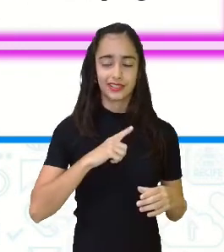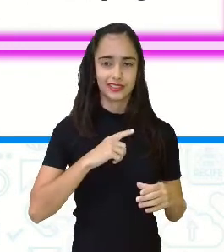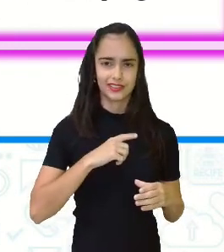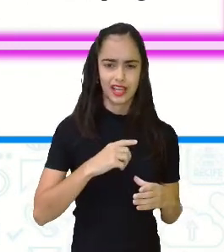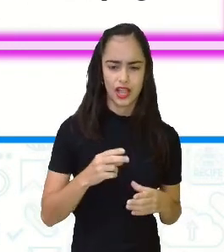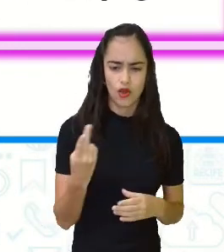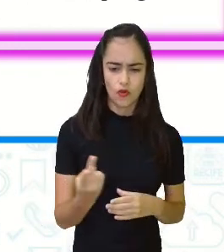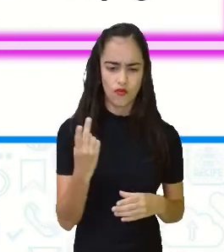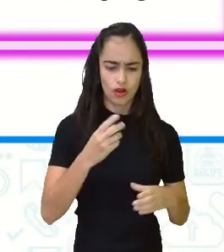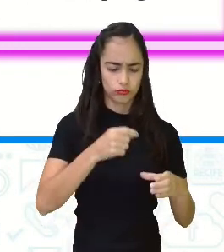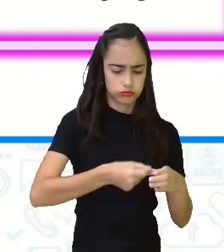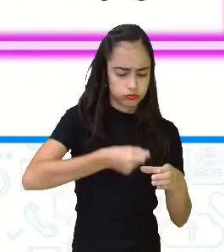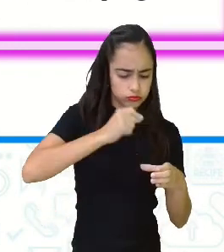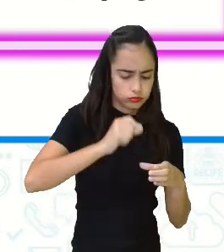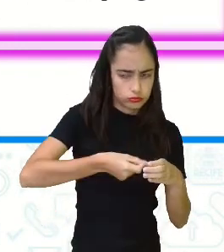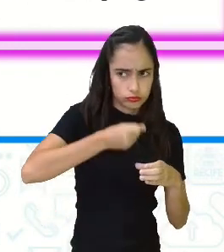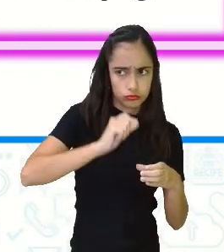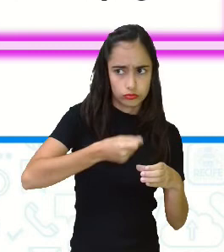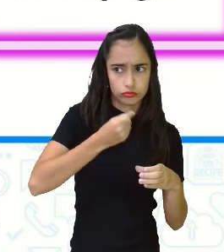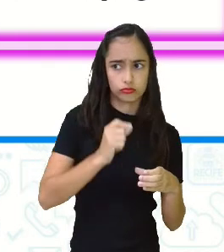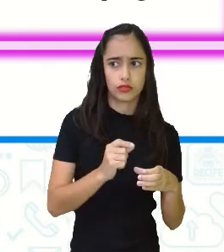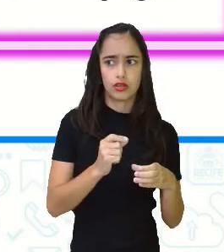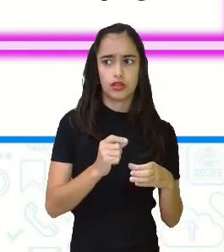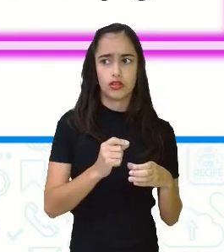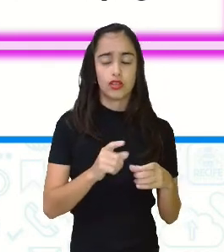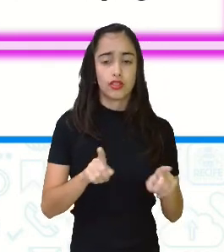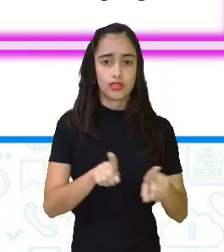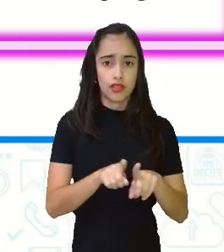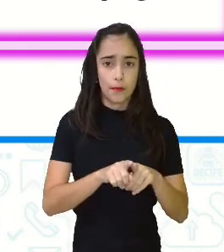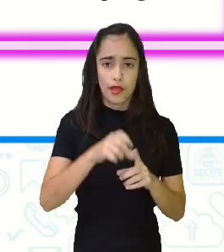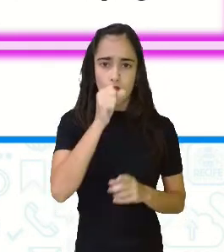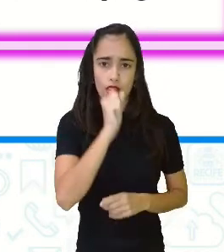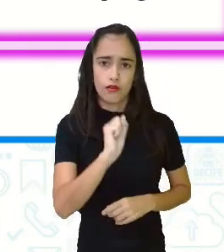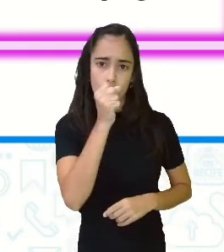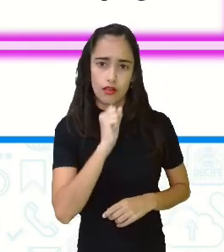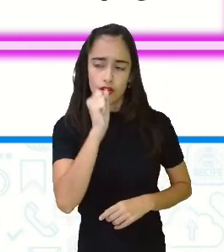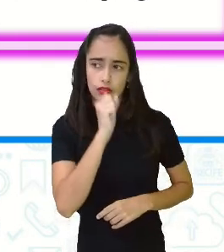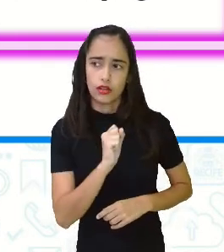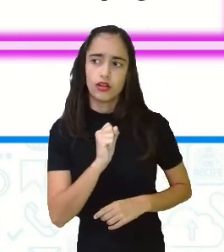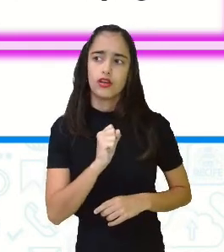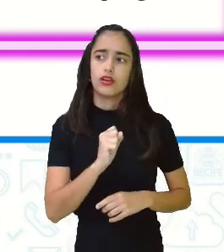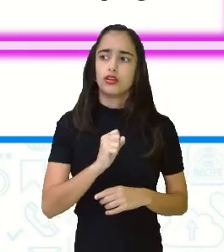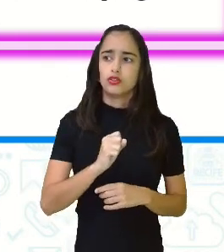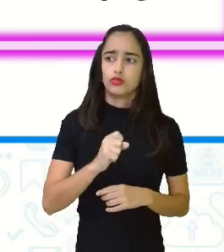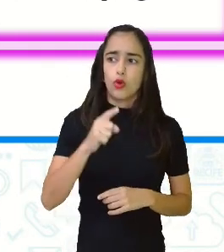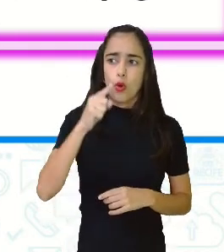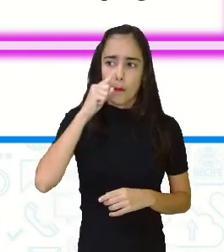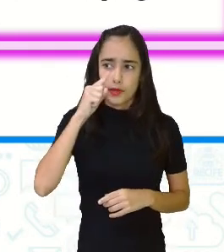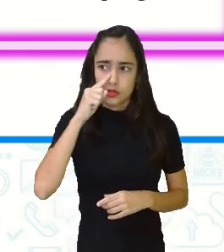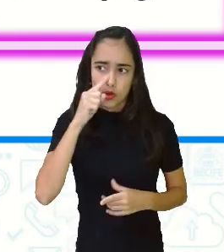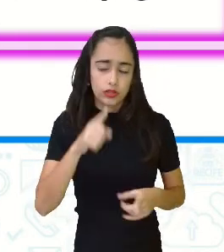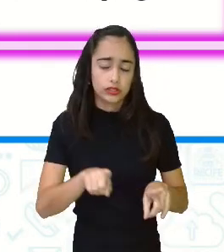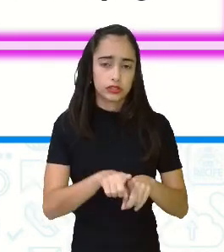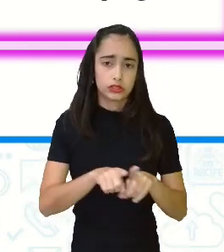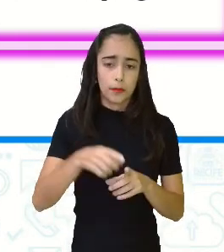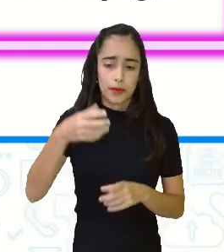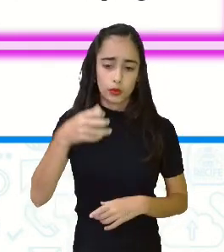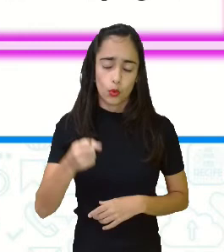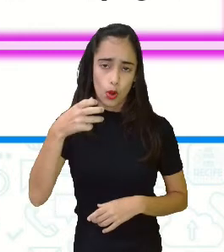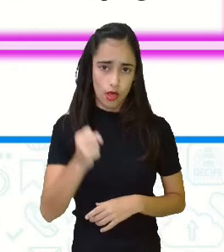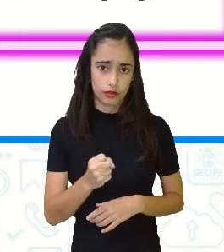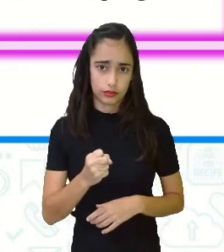sorvete, do biscoito e do leite em pó. Percebe? Números decimais, ó, todos os números estão